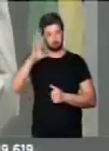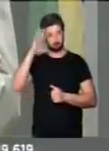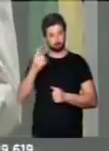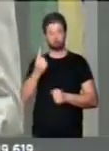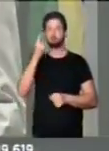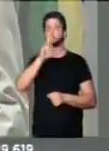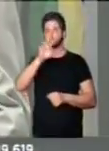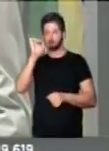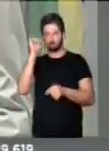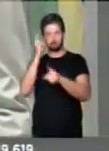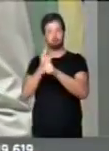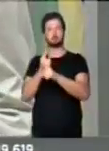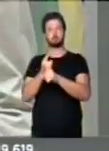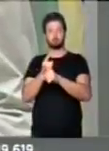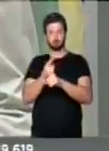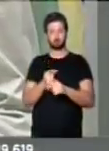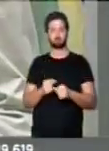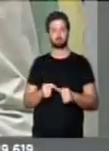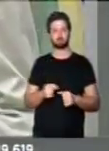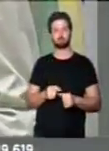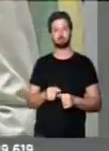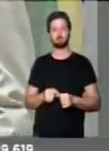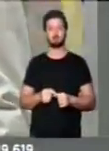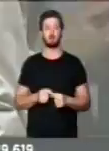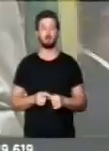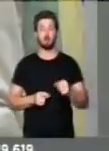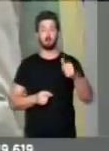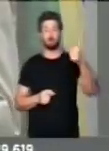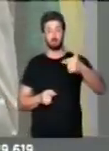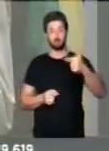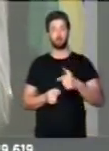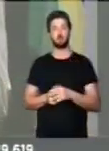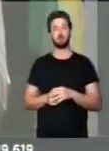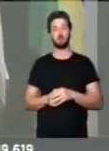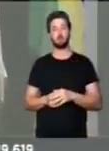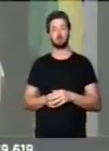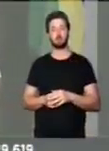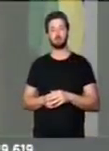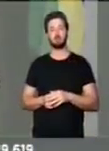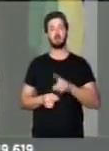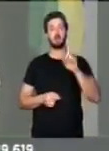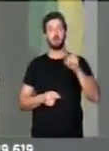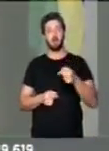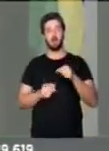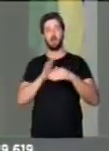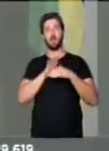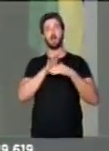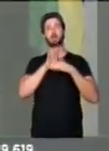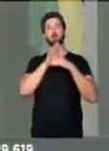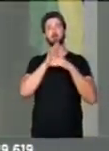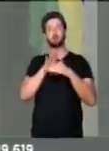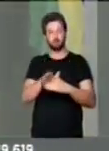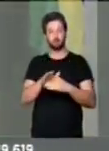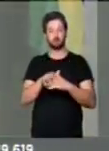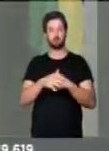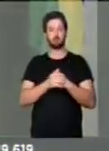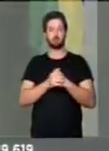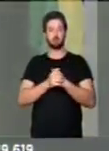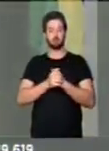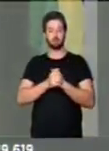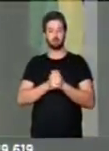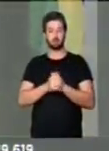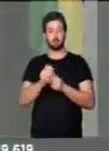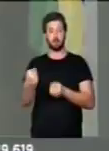será encontrada. A outra é esta que beneficia